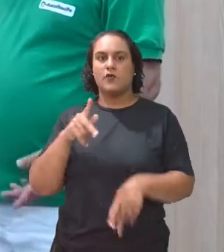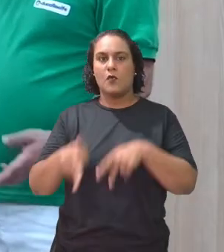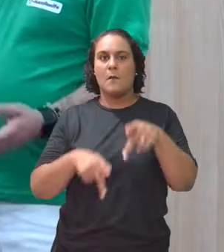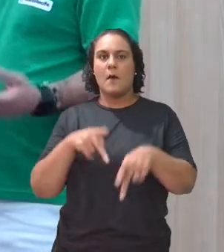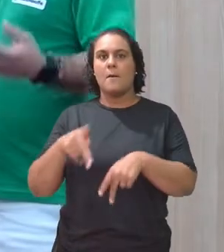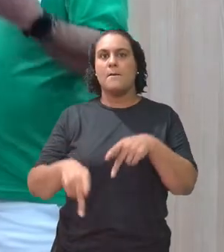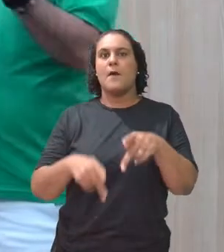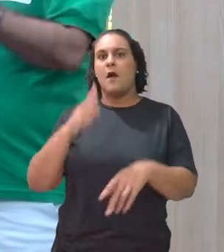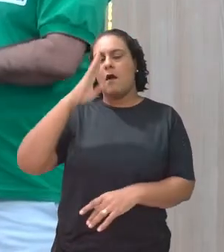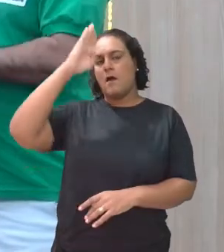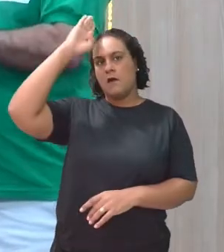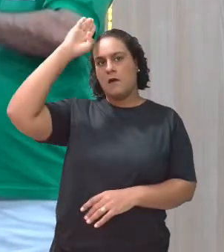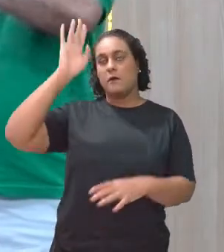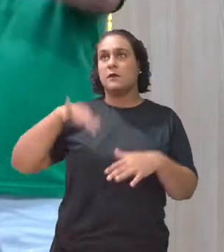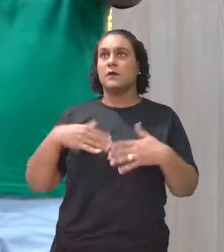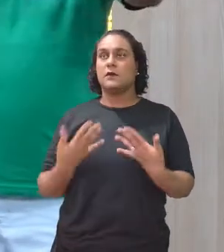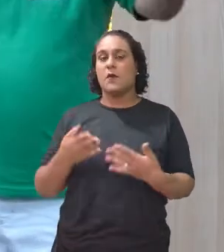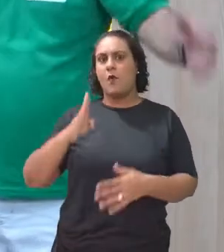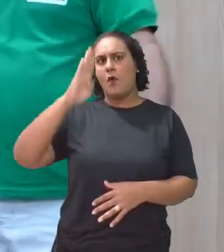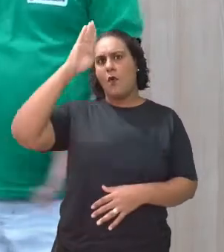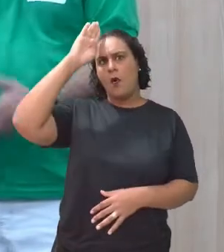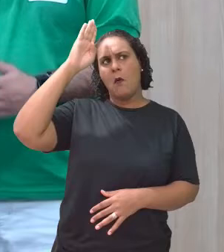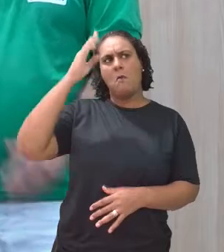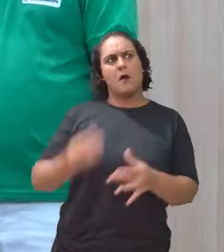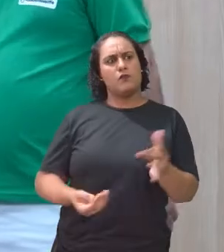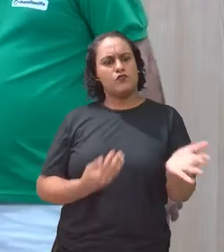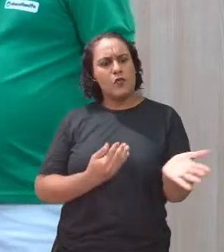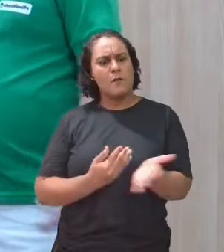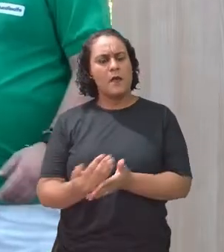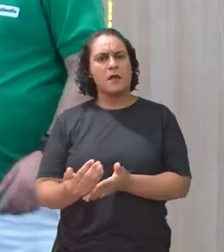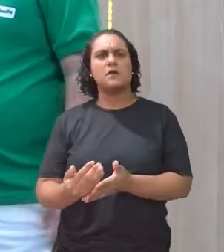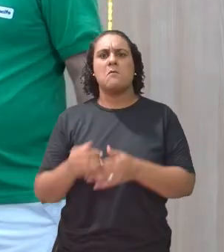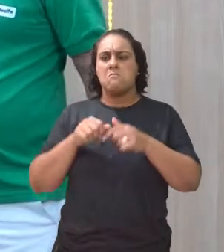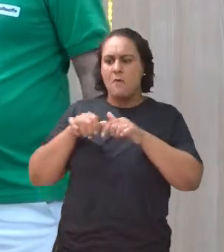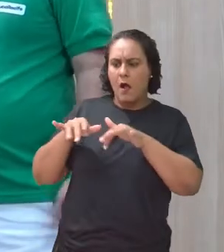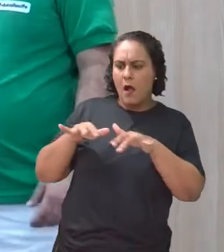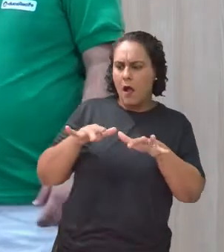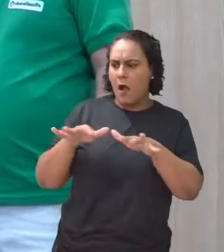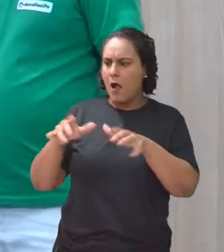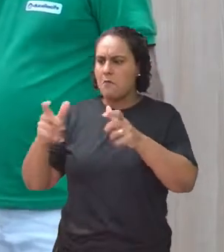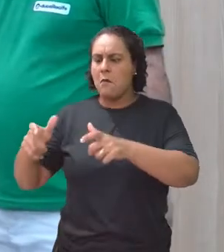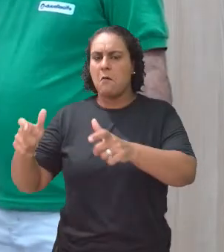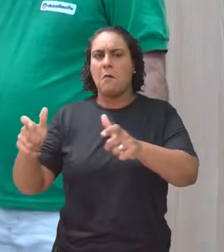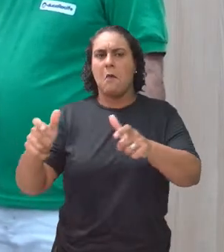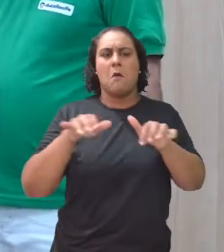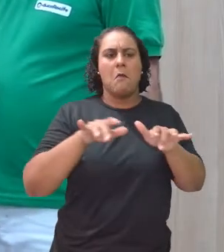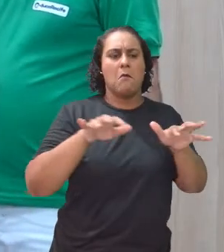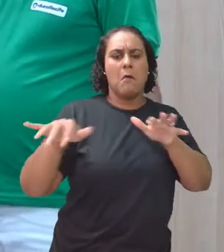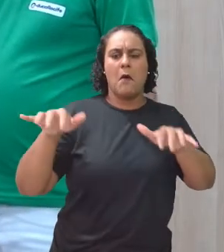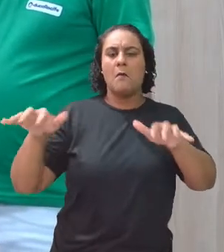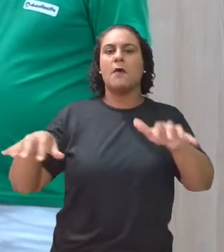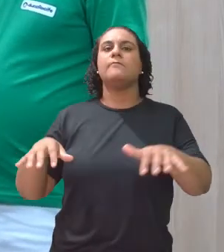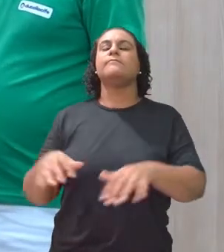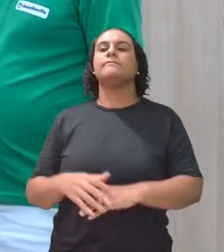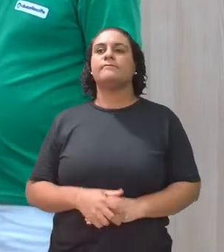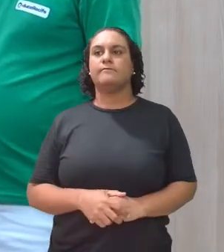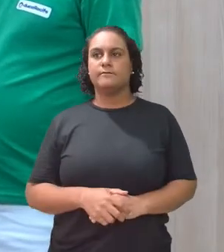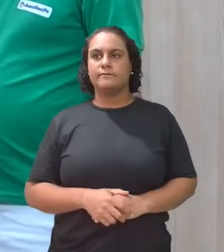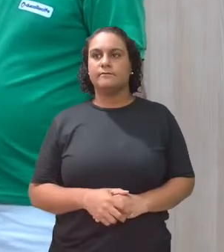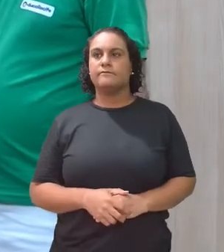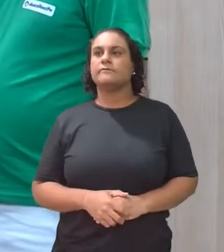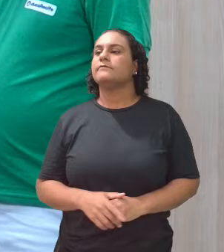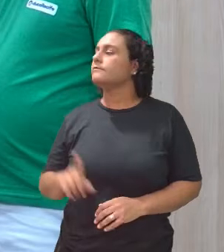Mas Roma, né, quando surge, ela sai dominando esse território, inclusive o próprio Egito, né? Aqui a região